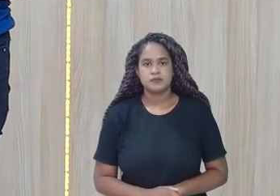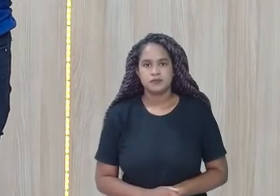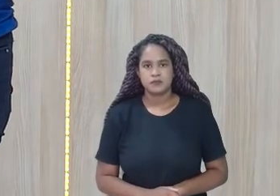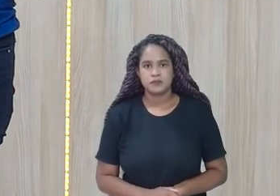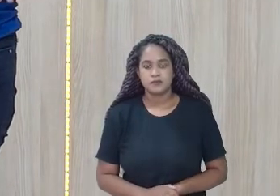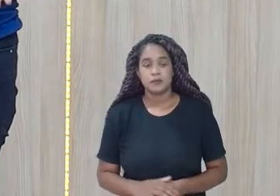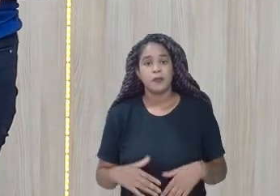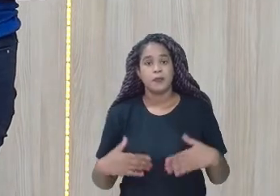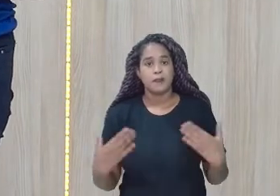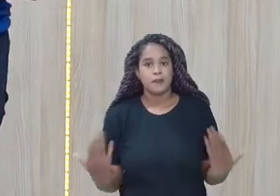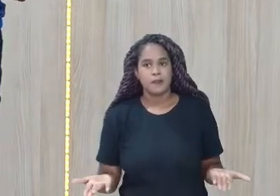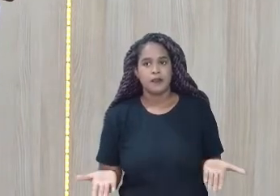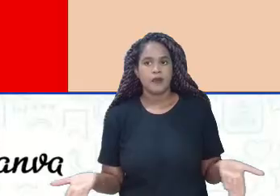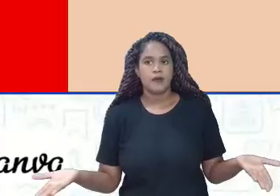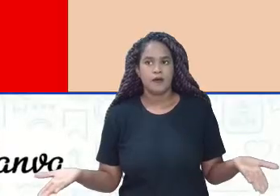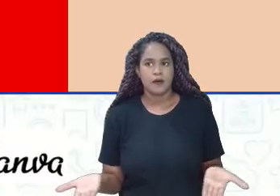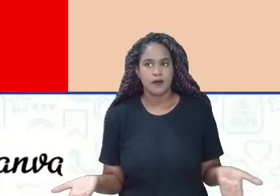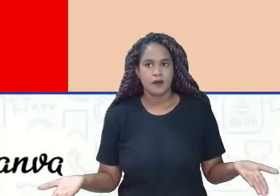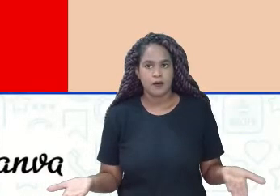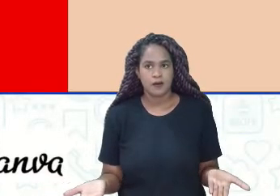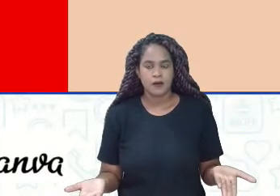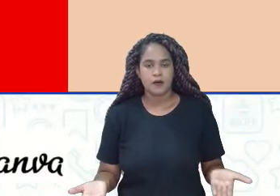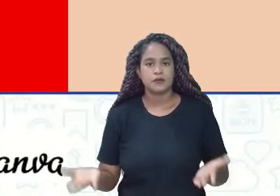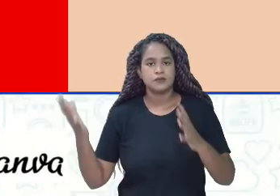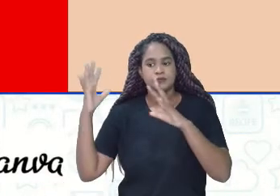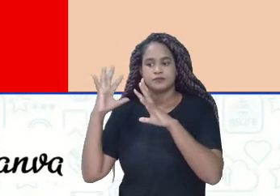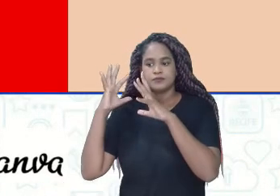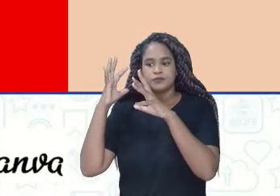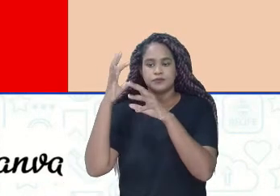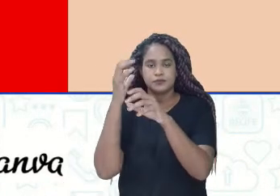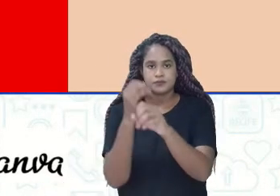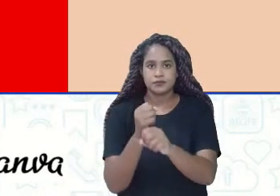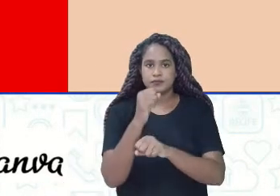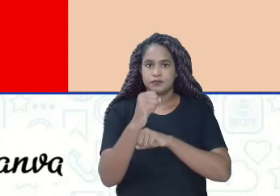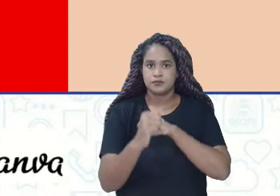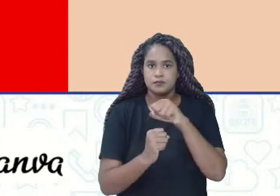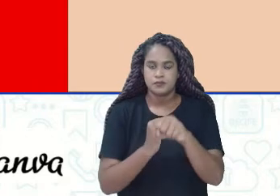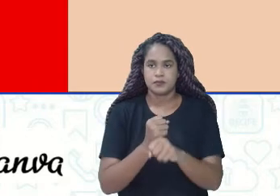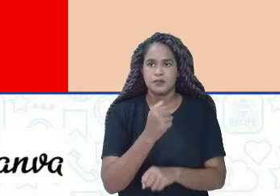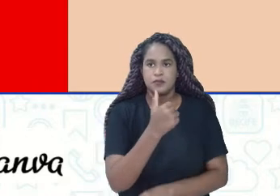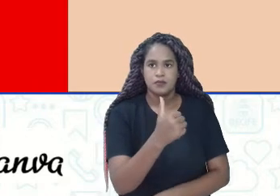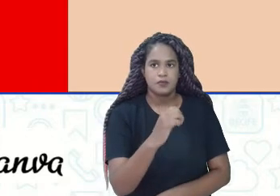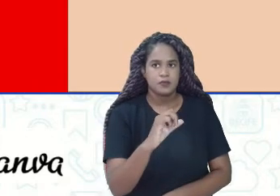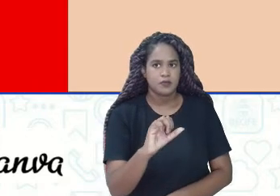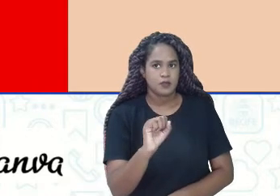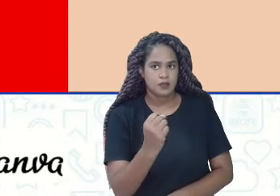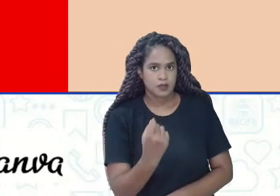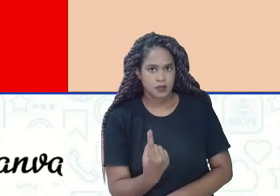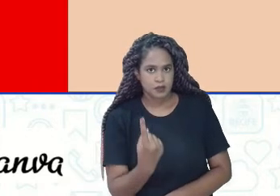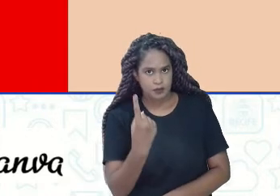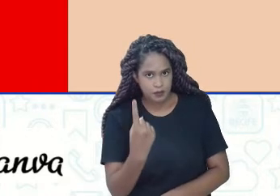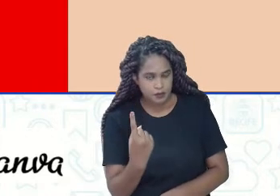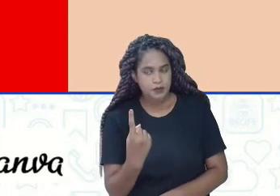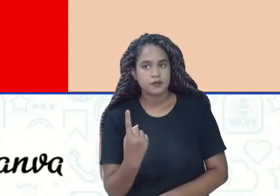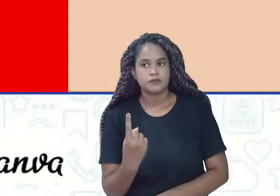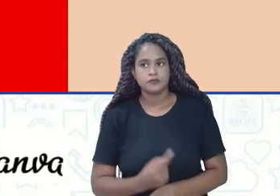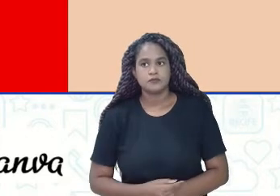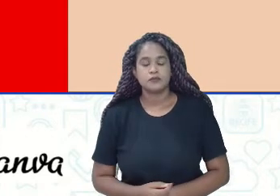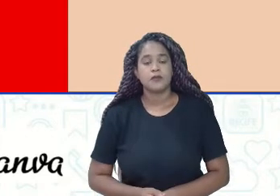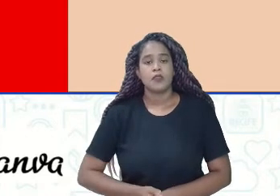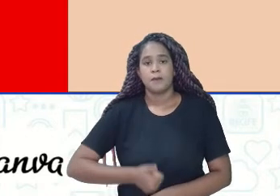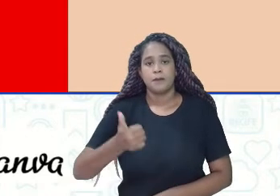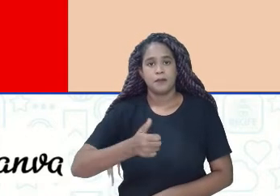Aqui podemos ver uma retrospectiva que em 81 foi que descreve-se pela primeira